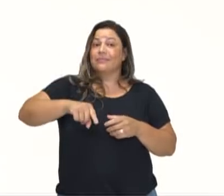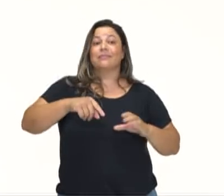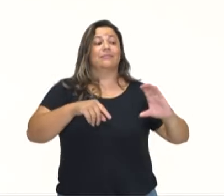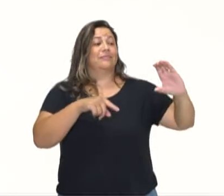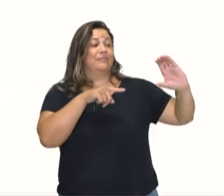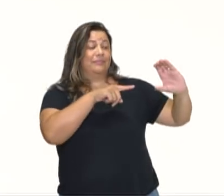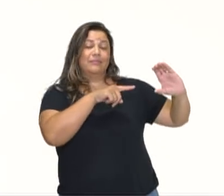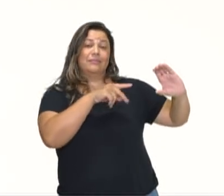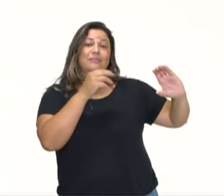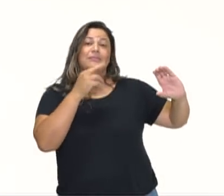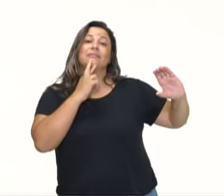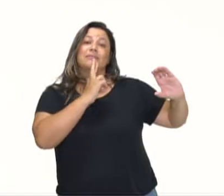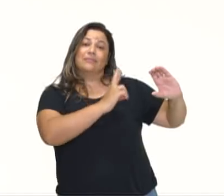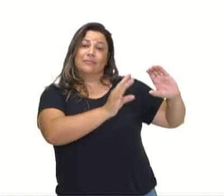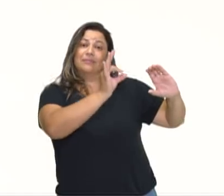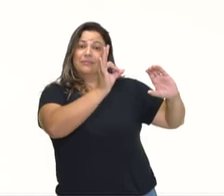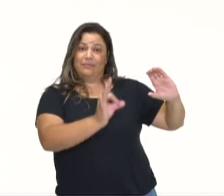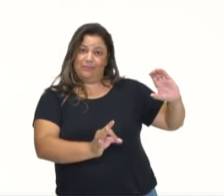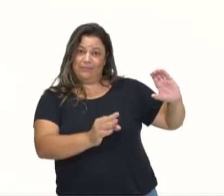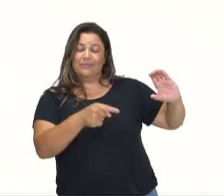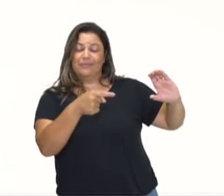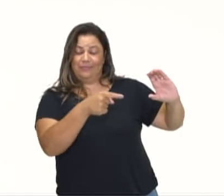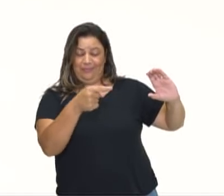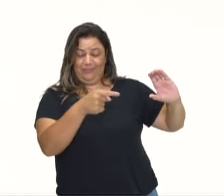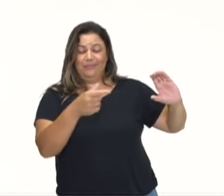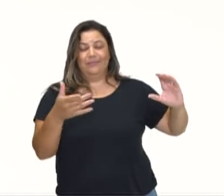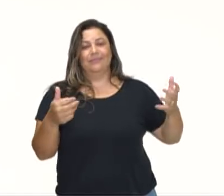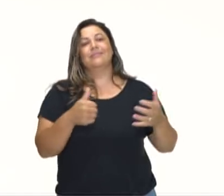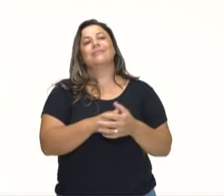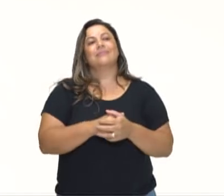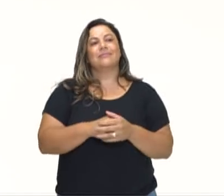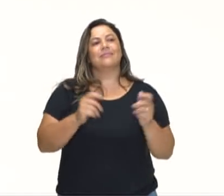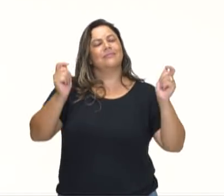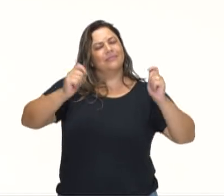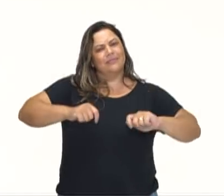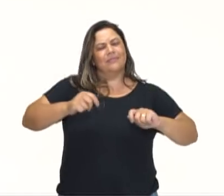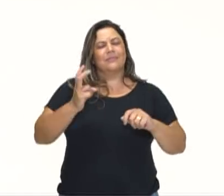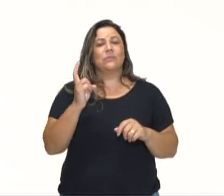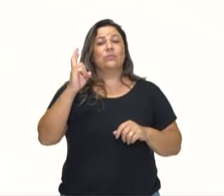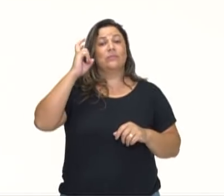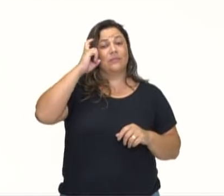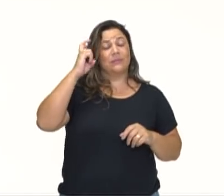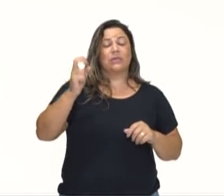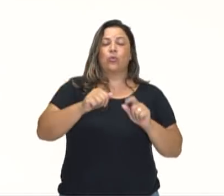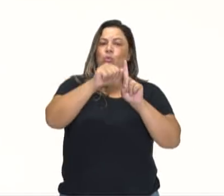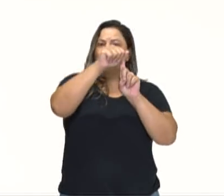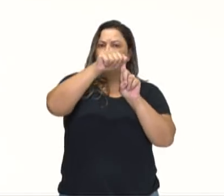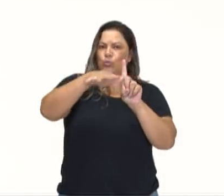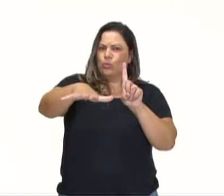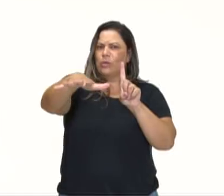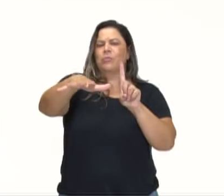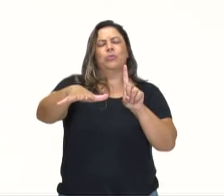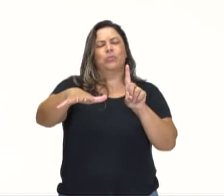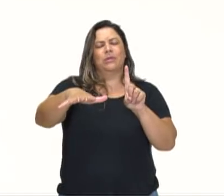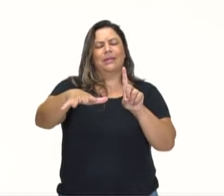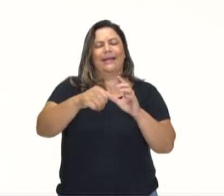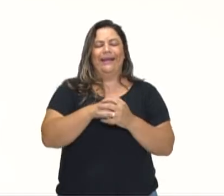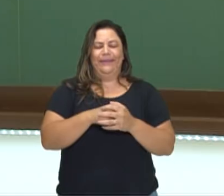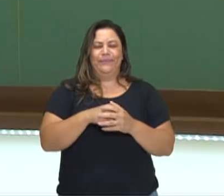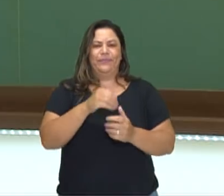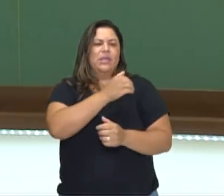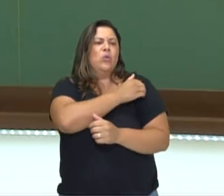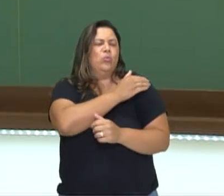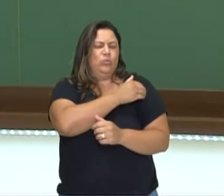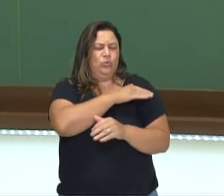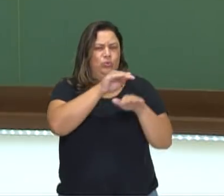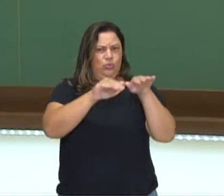C. Sobre o folclore, podemos dizer que é uma manifestação da cultura popular, que não exclui as elites, mas